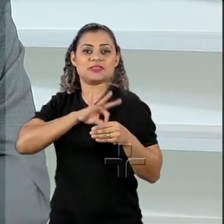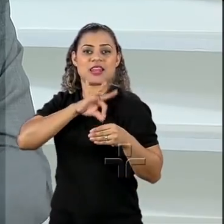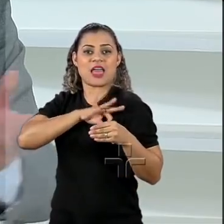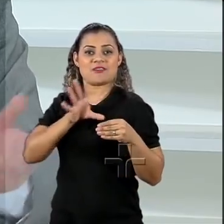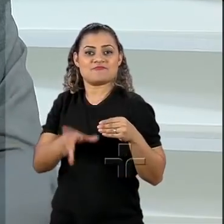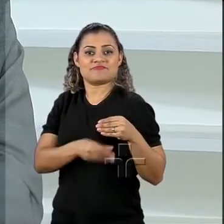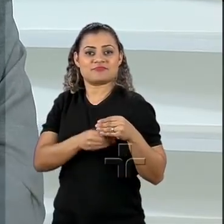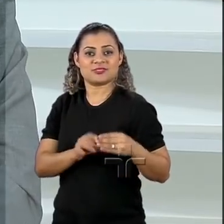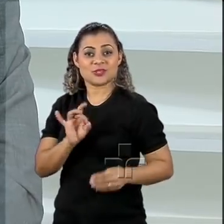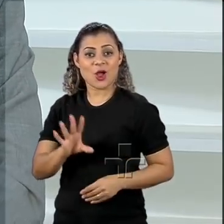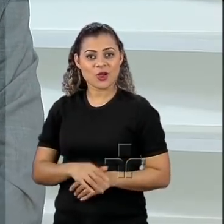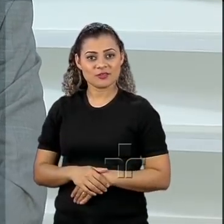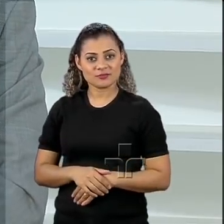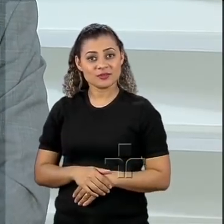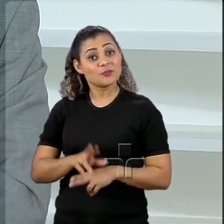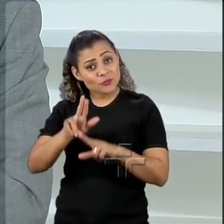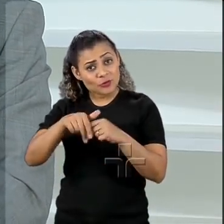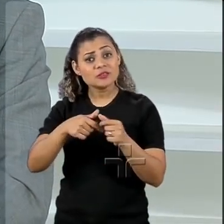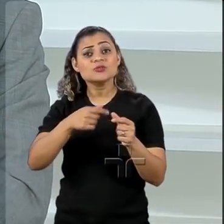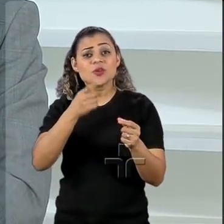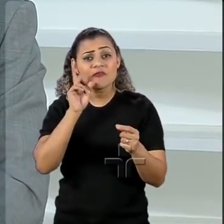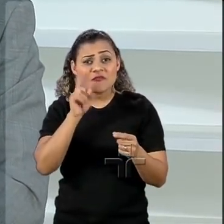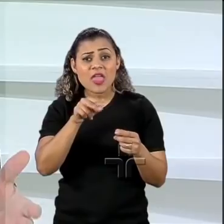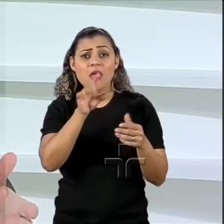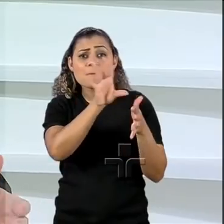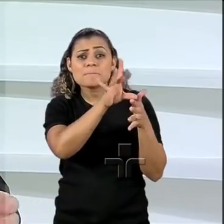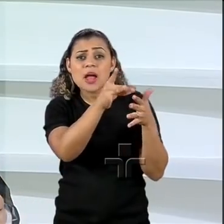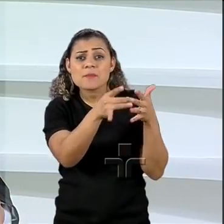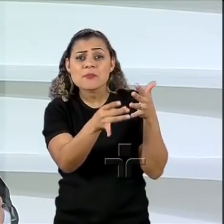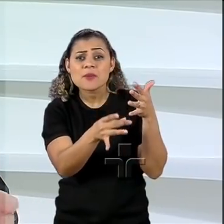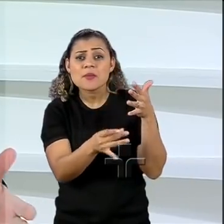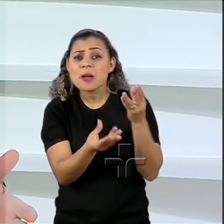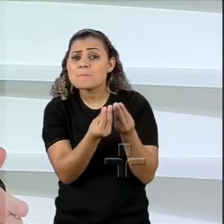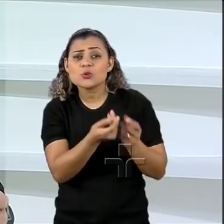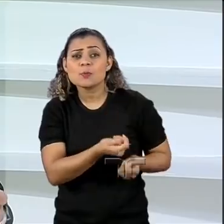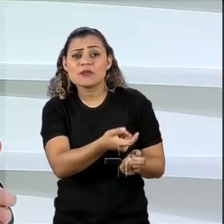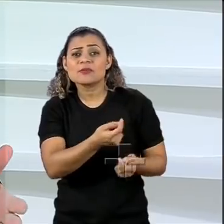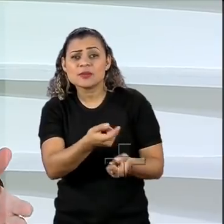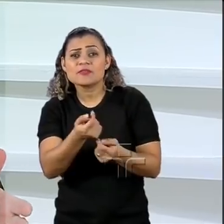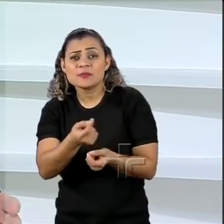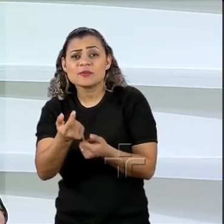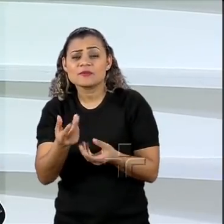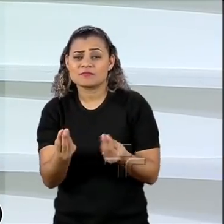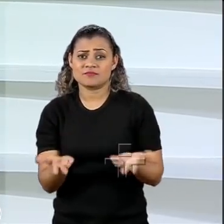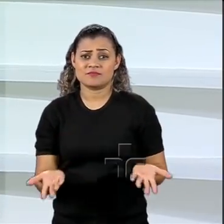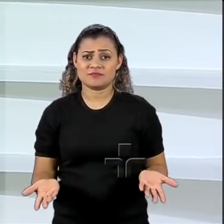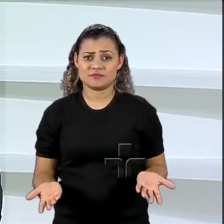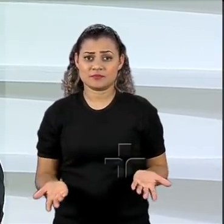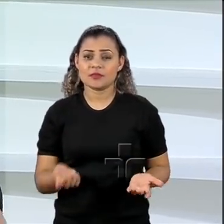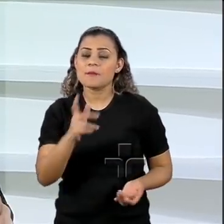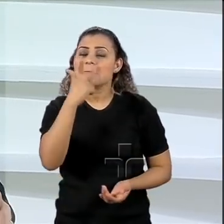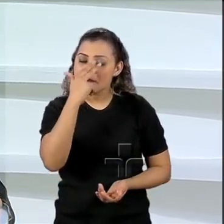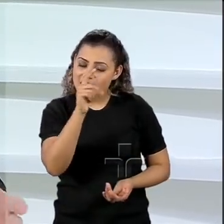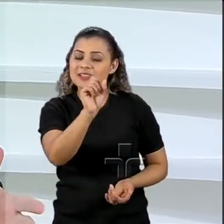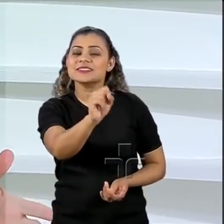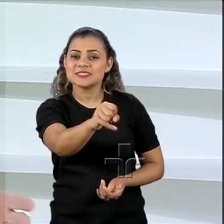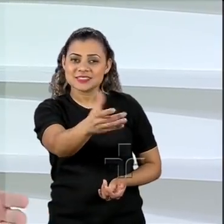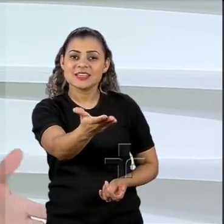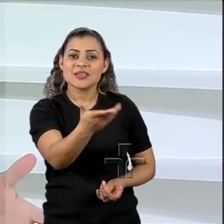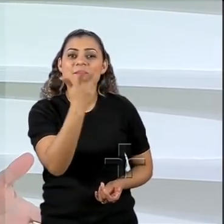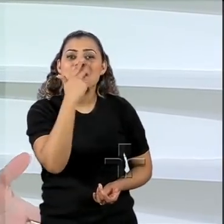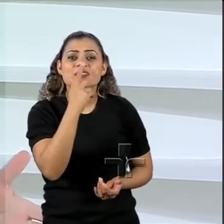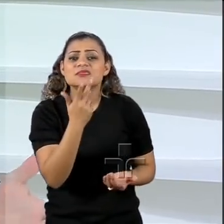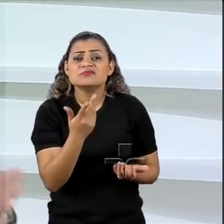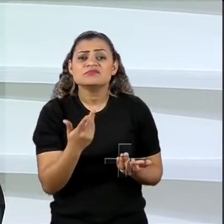outros penduricários que nós vemos. Ou seja, uma questão tão controversa quanto essa e tão importante para o país, não é? Tramita de